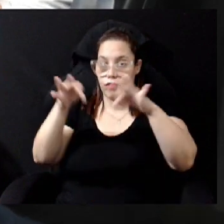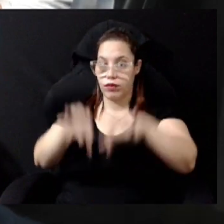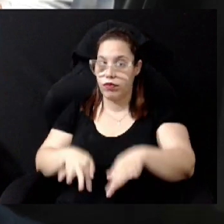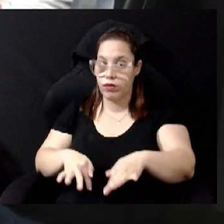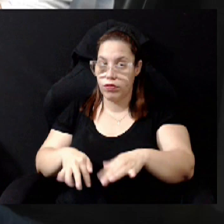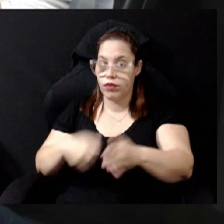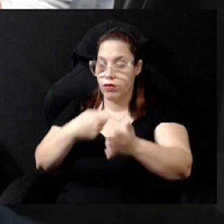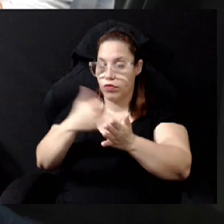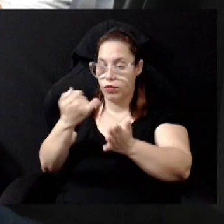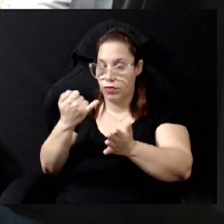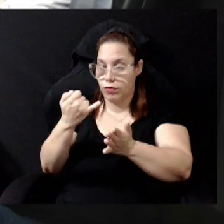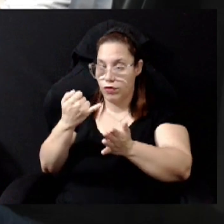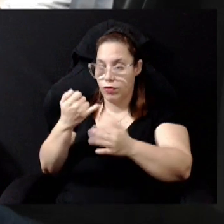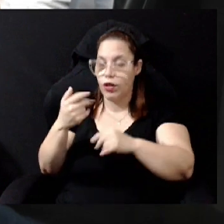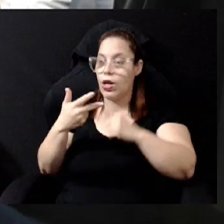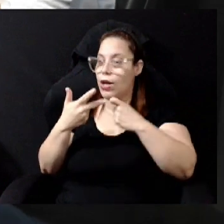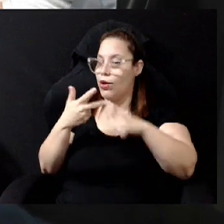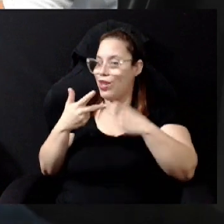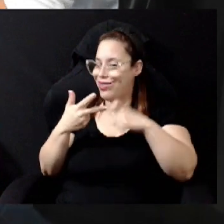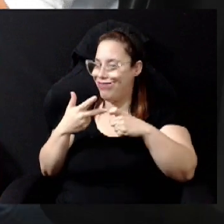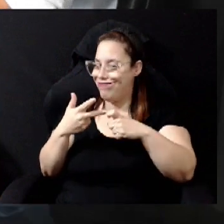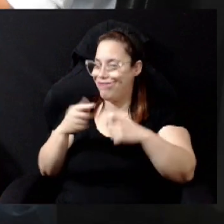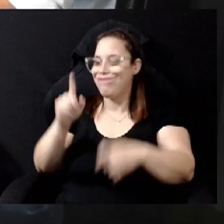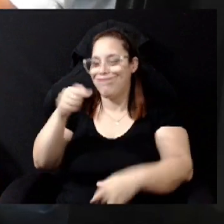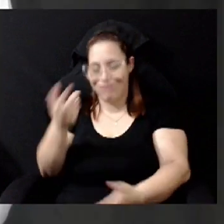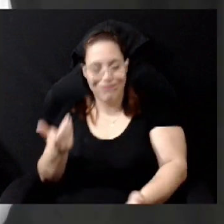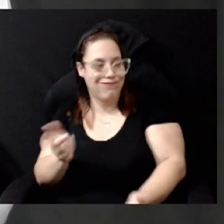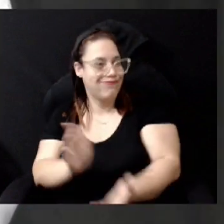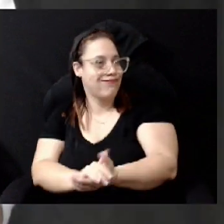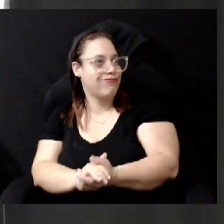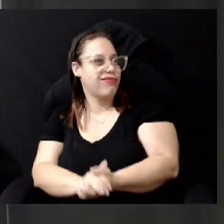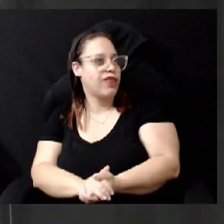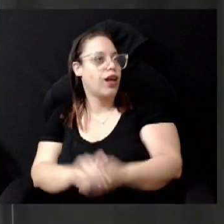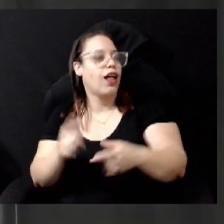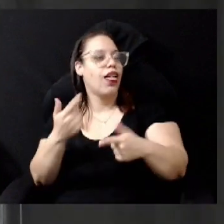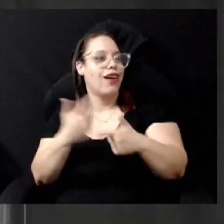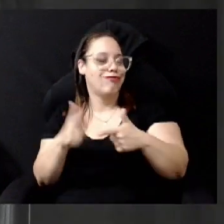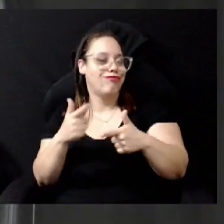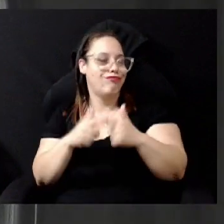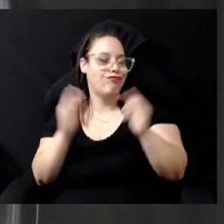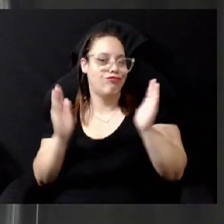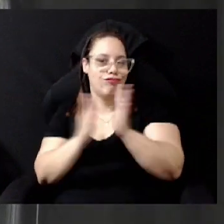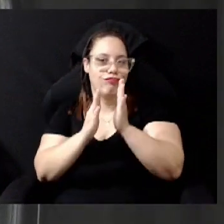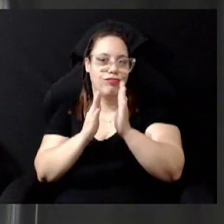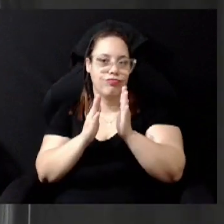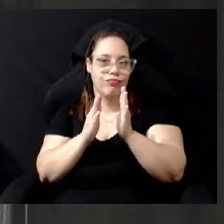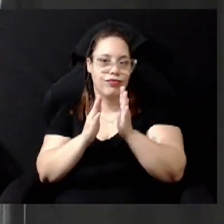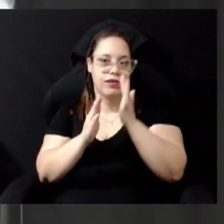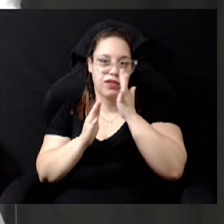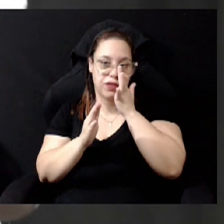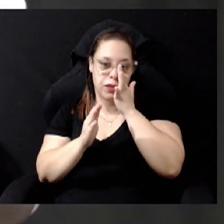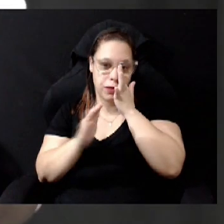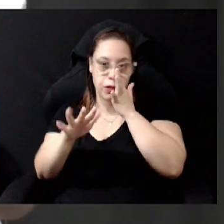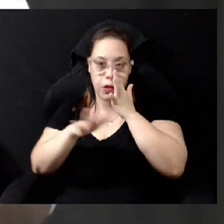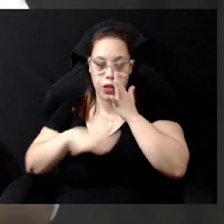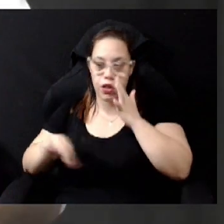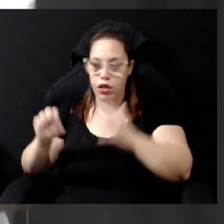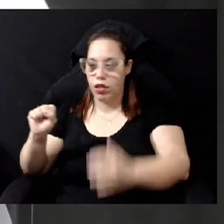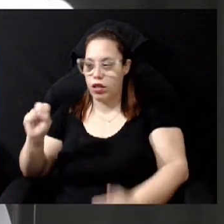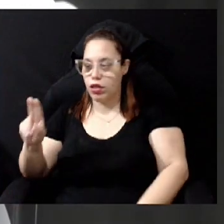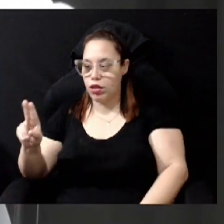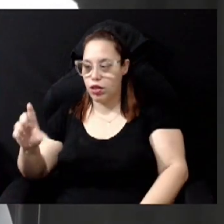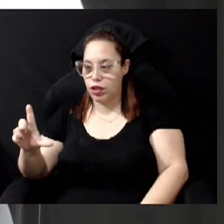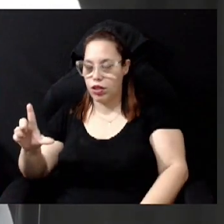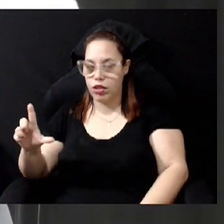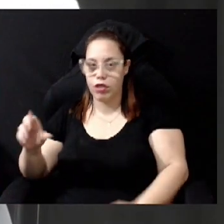final é o executivo. Exatamente. Aliás, é o grande problema que a gente enfrenta. Eu enfrento muito esse problema na região sul, que é uma das regiões mais